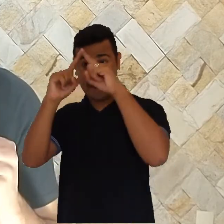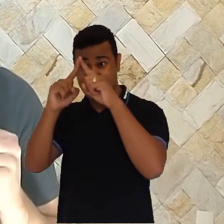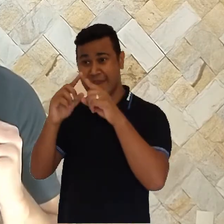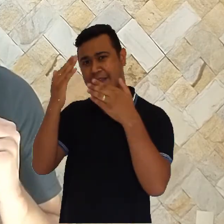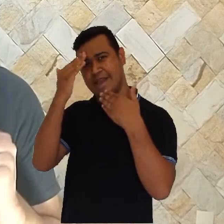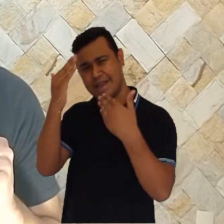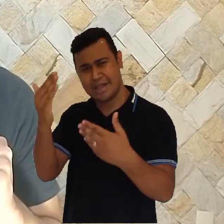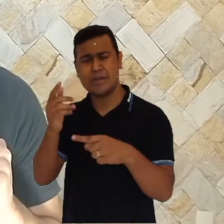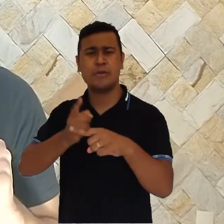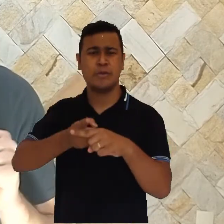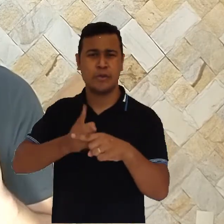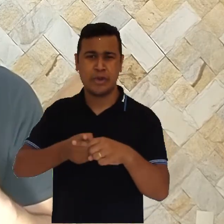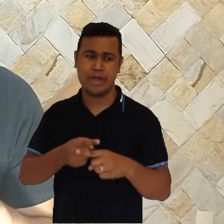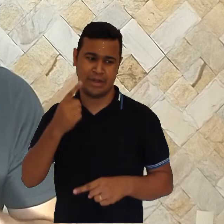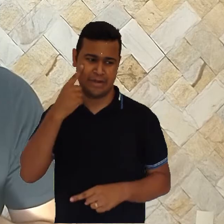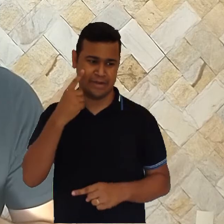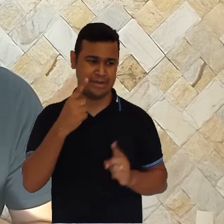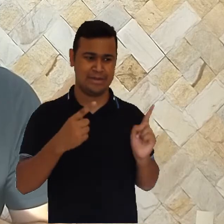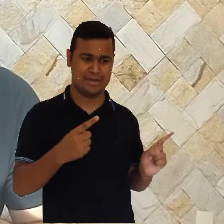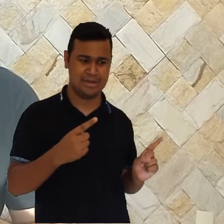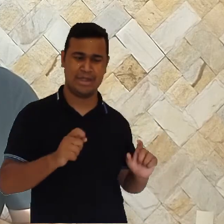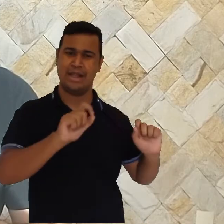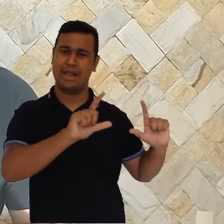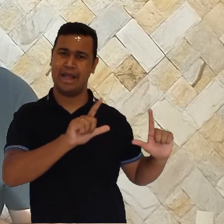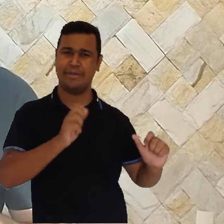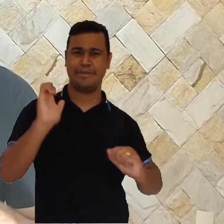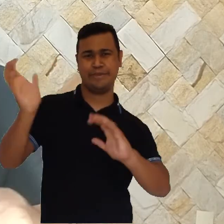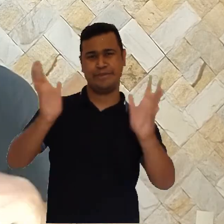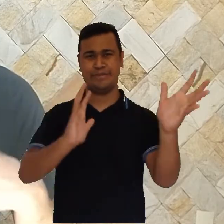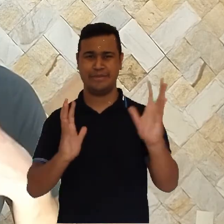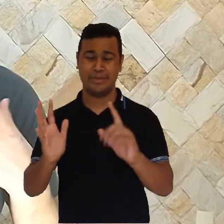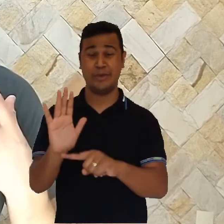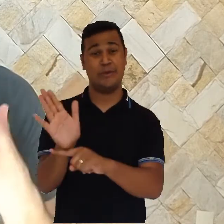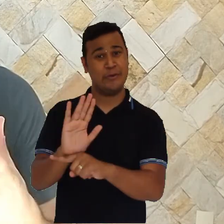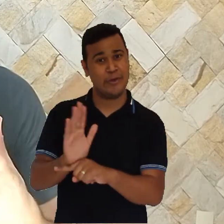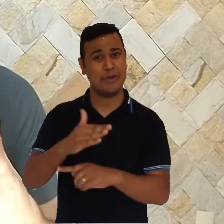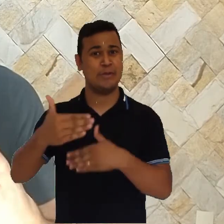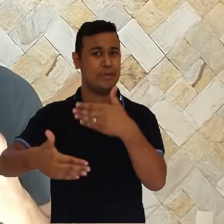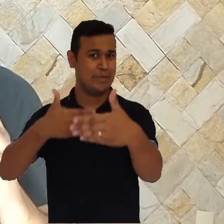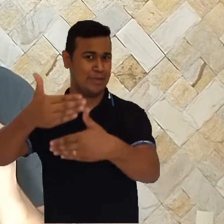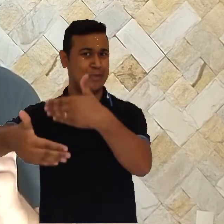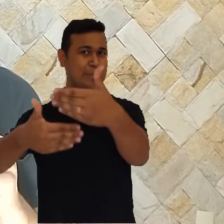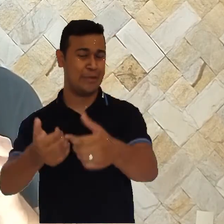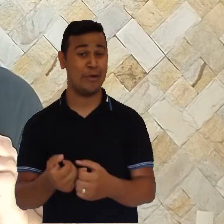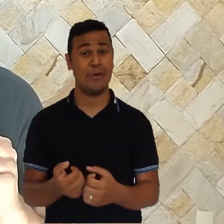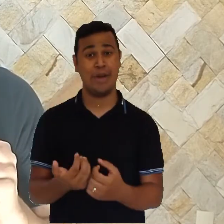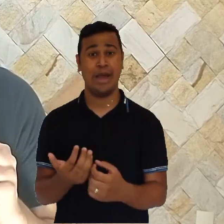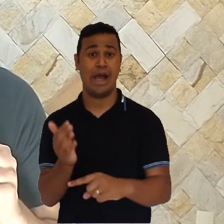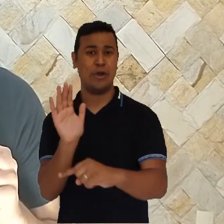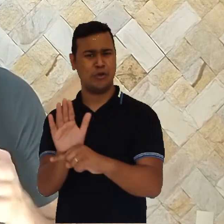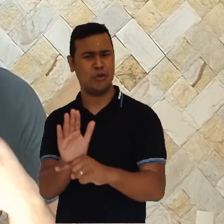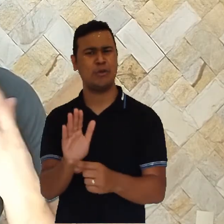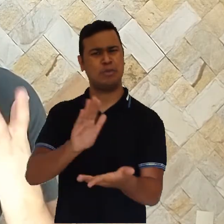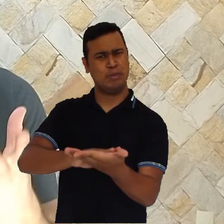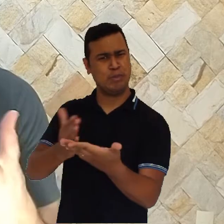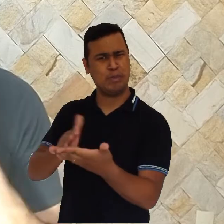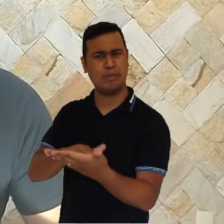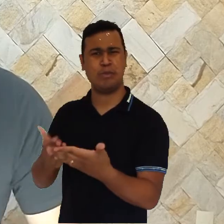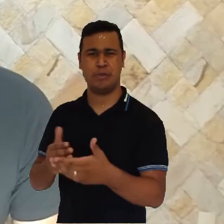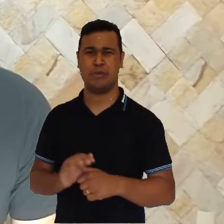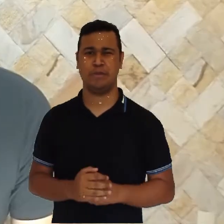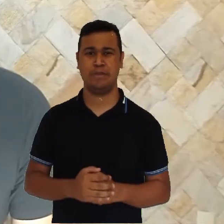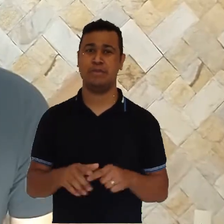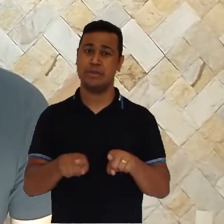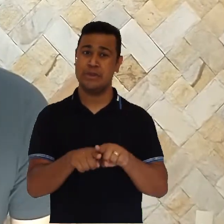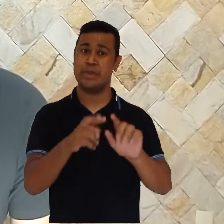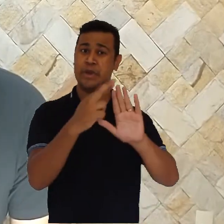sugestões, dúvidas, pelos comentários aqui mesmo do vídeo ou pelo e-mail que eu irei tentar respondê-los na medida do